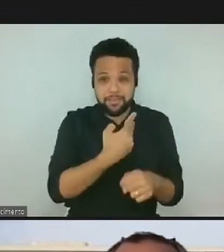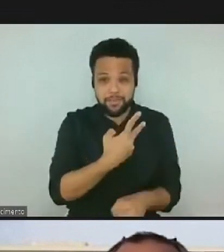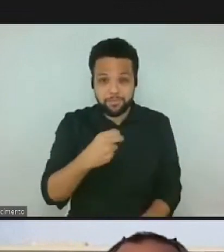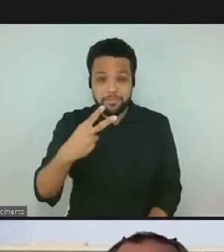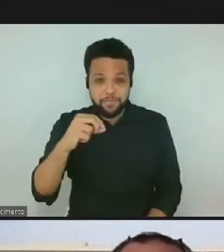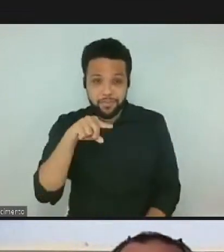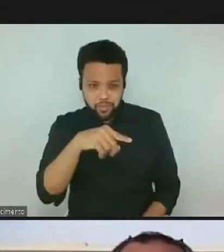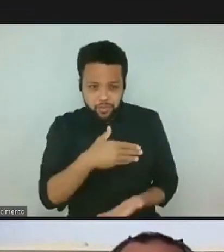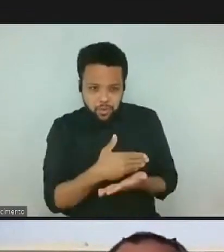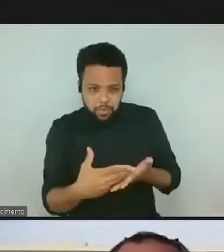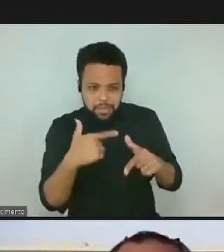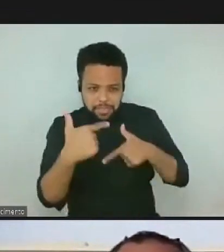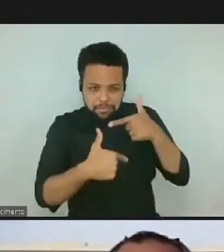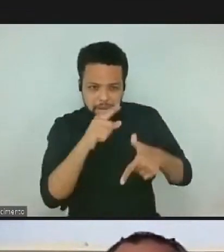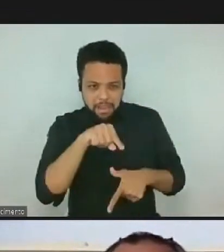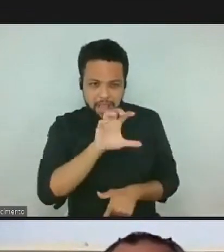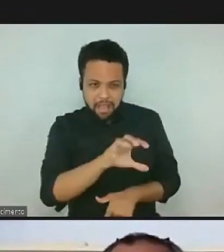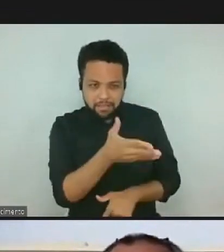trabalhar isso?